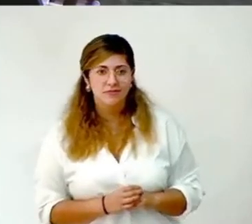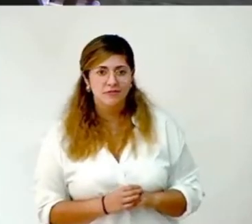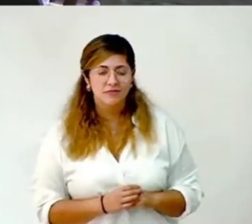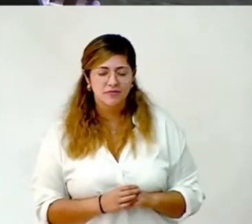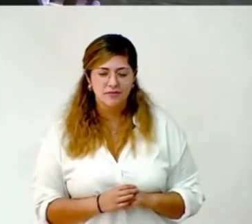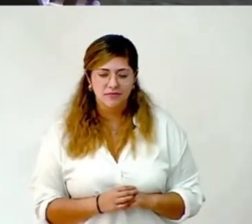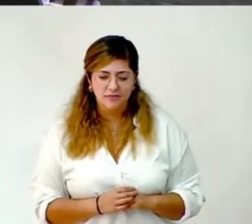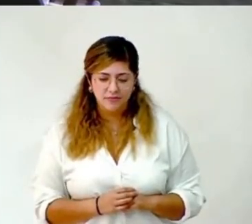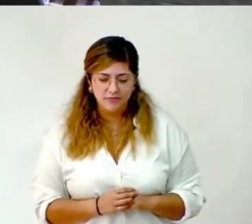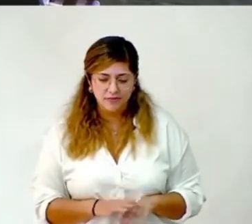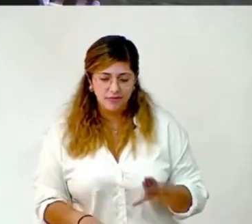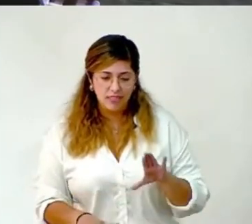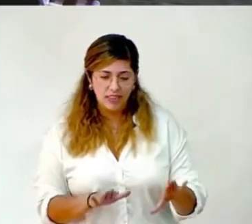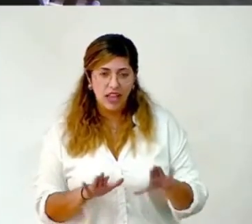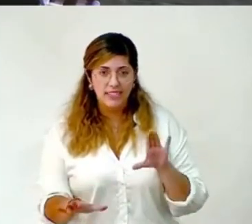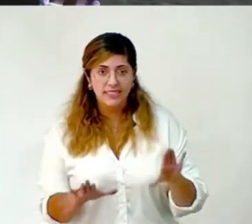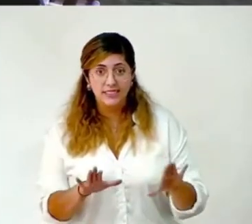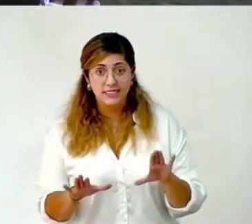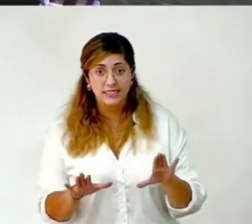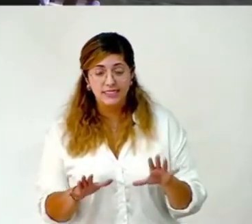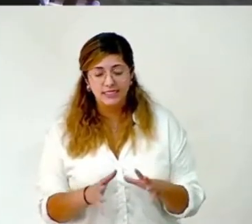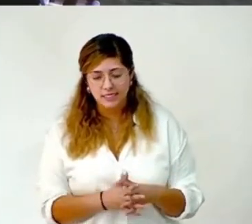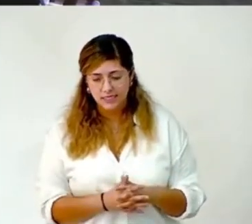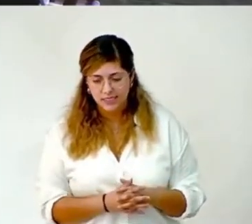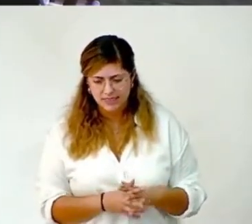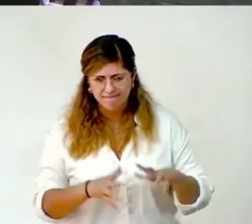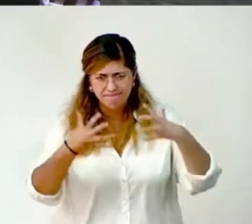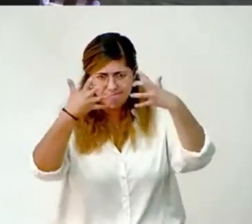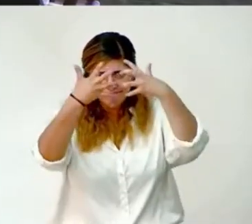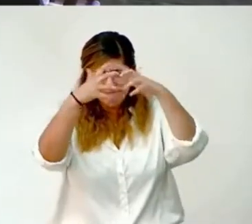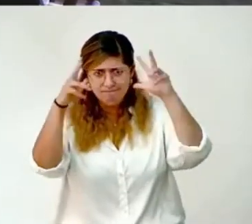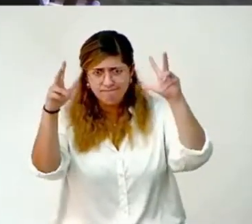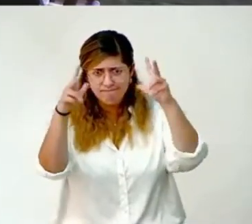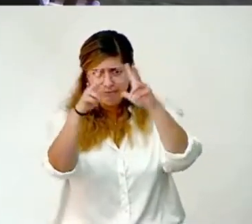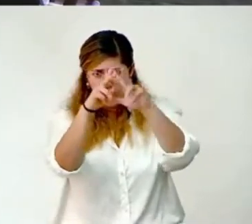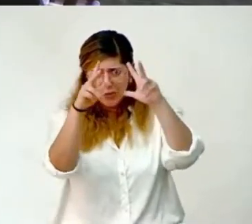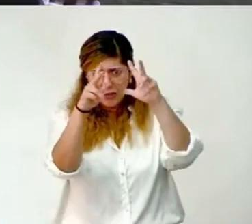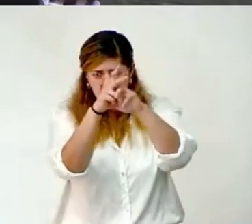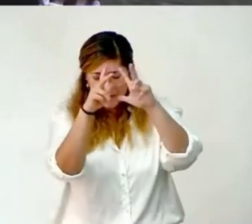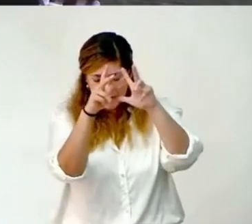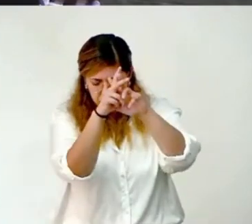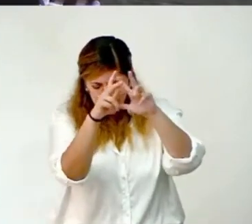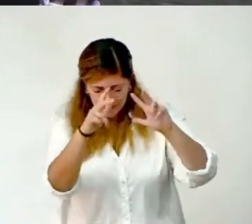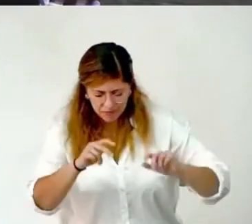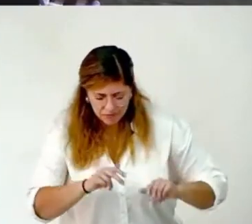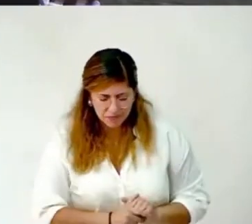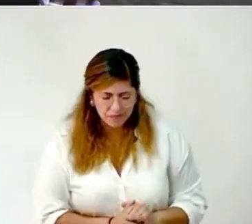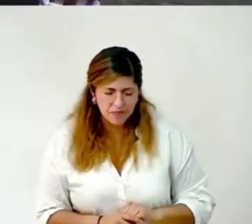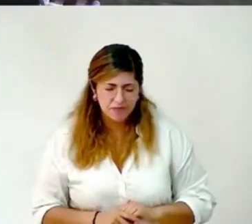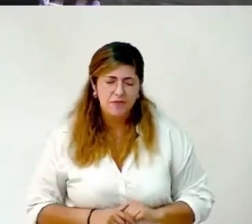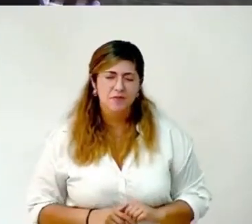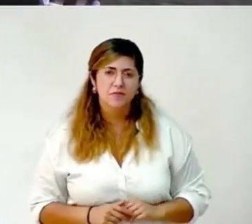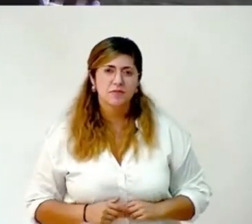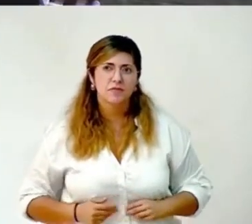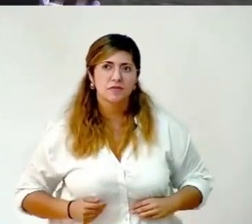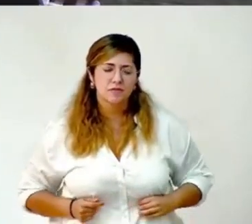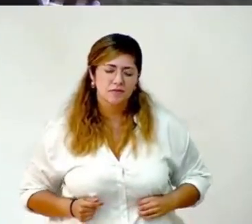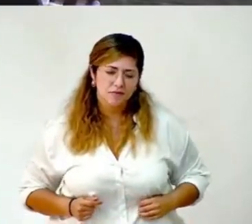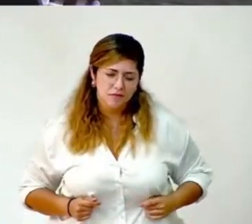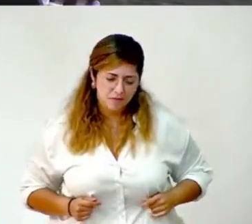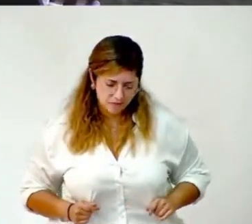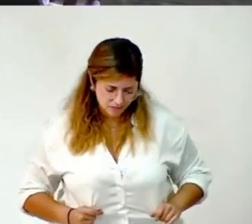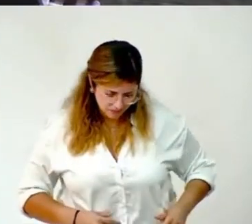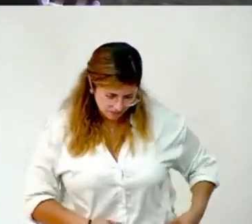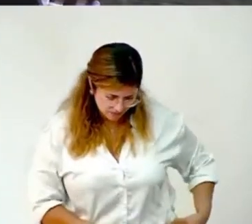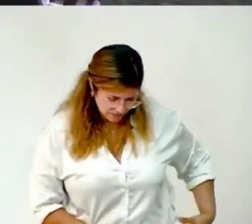o amar e orar pelo próximo, ou pelo inimigo, e o sentimento de afeto. São